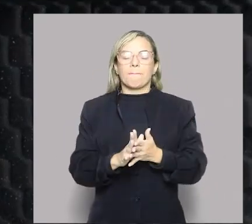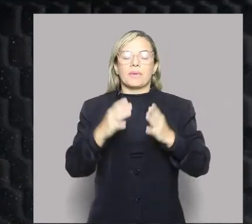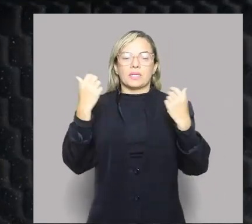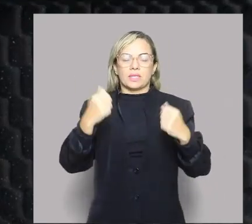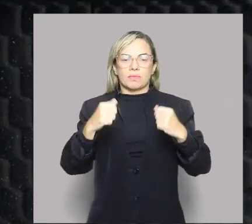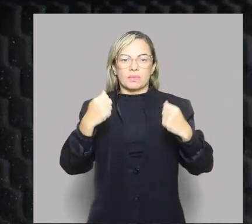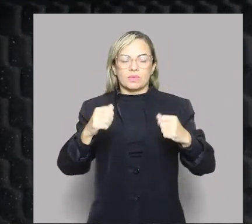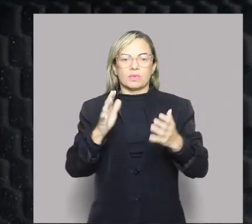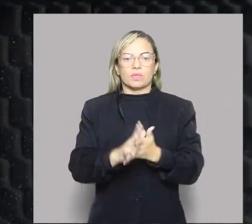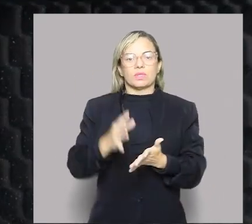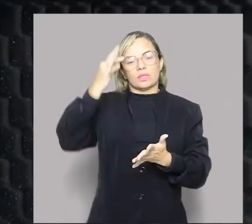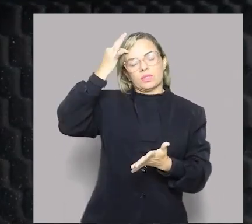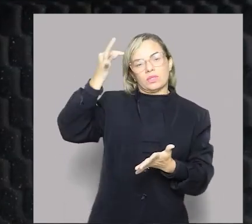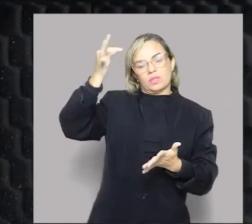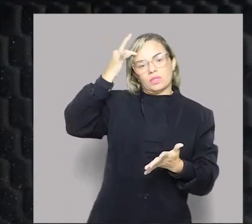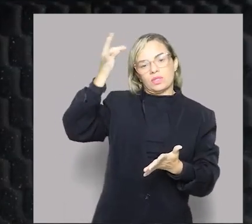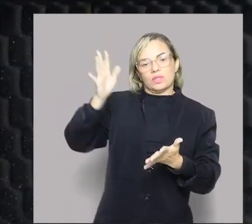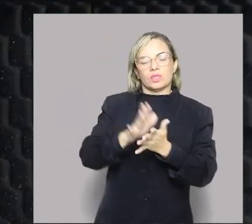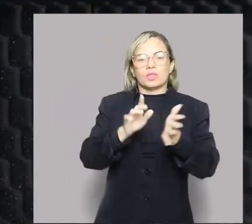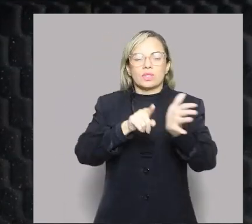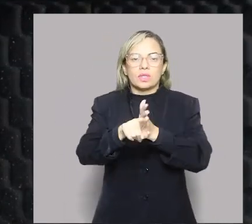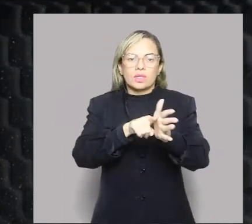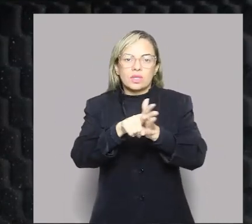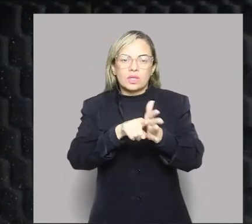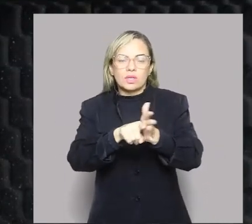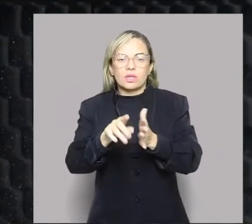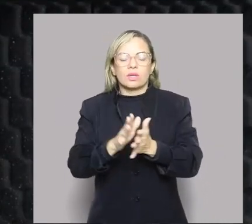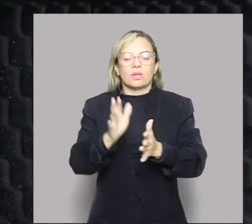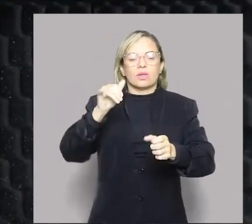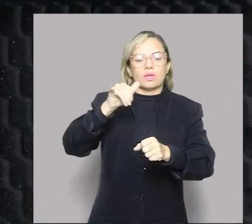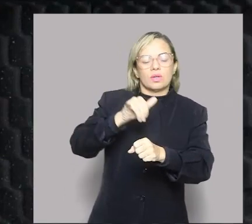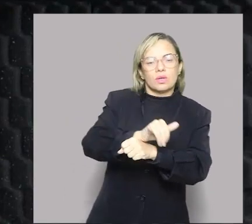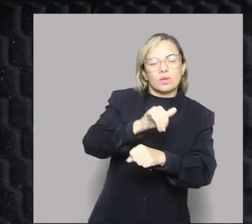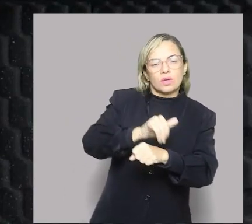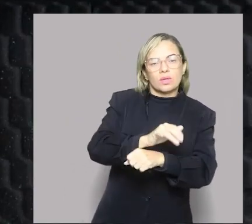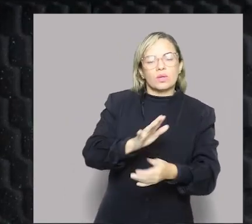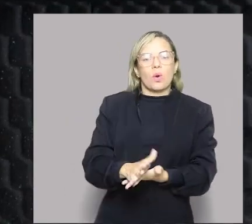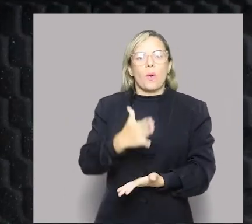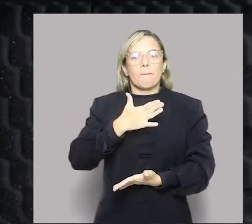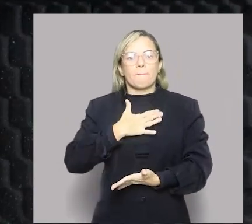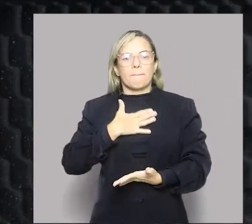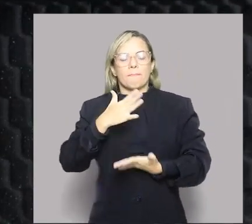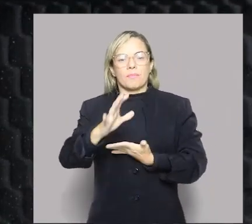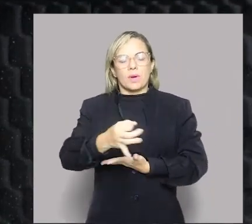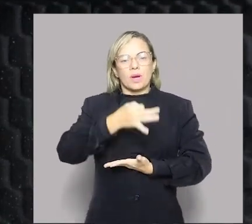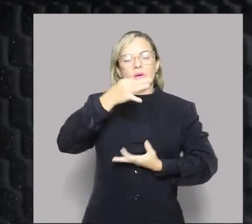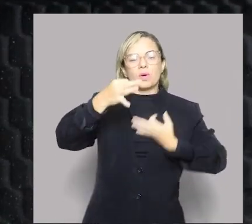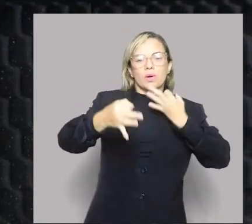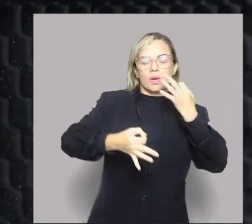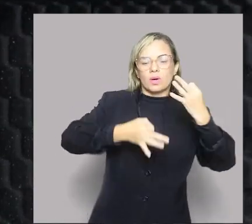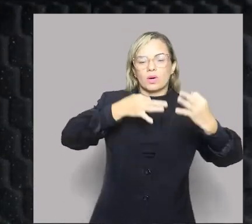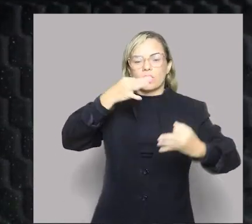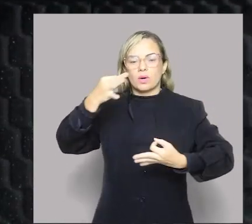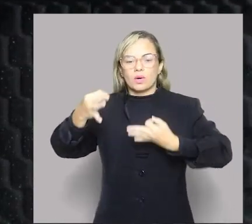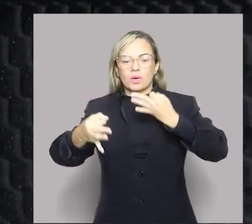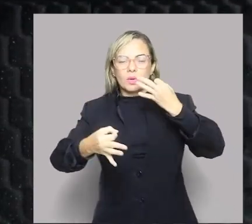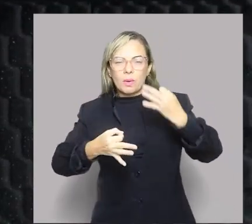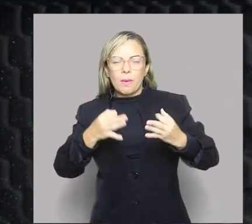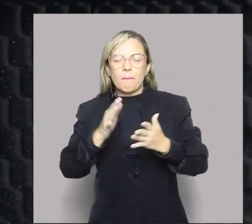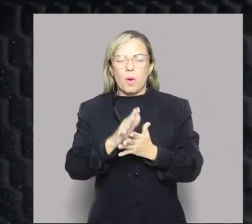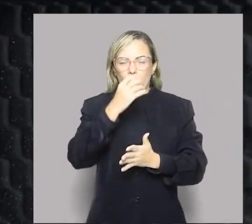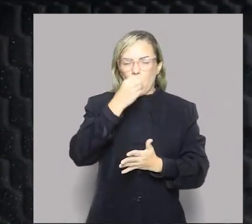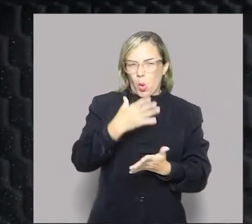dados, precisa trazer estratégias para que o meu argumento seja um argumento robusto,